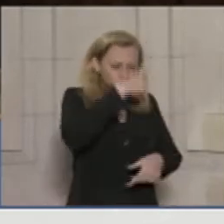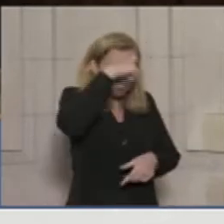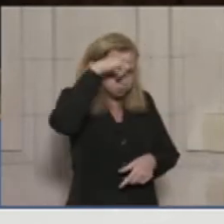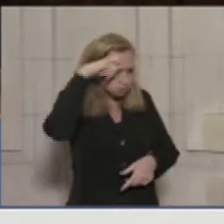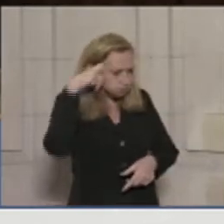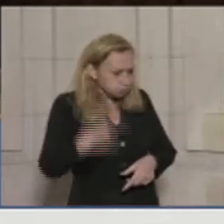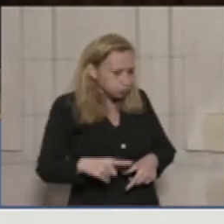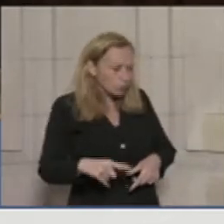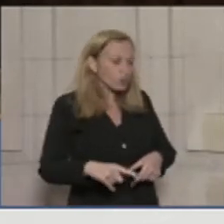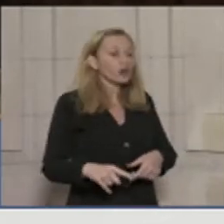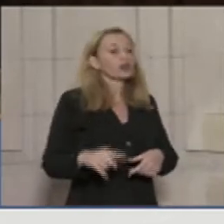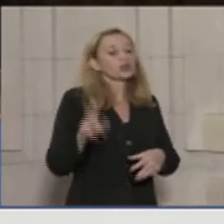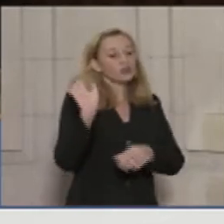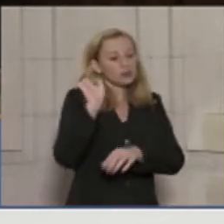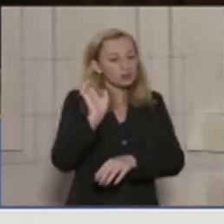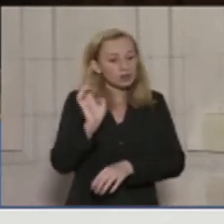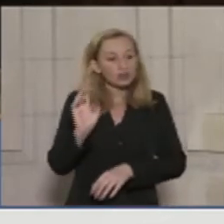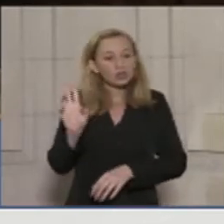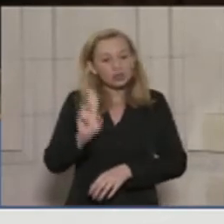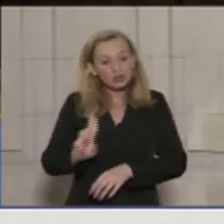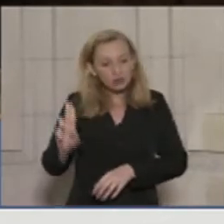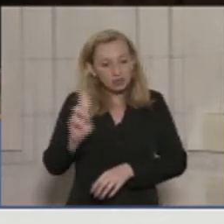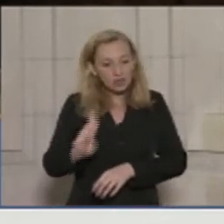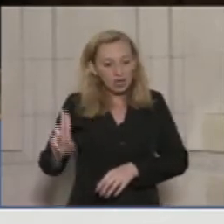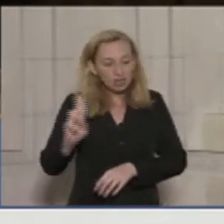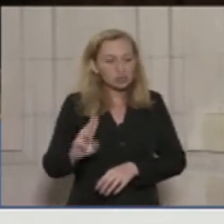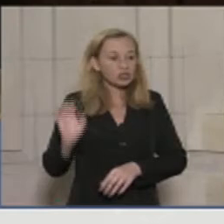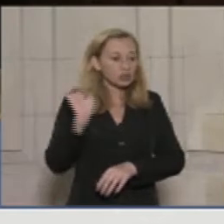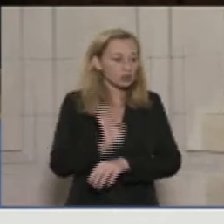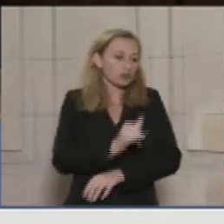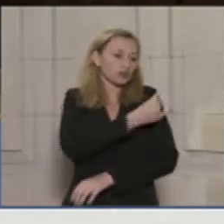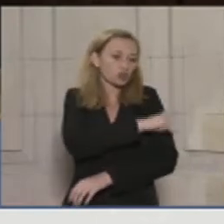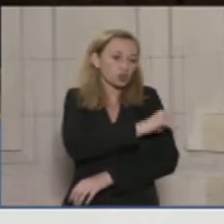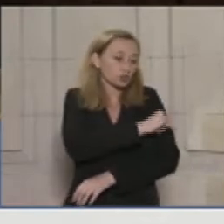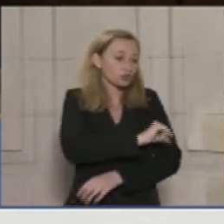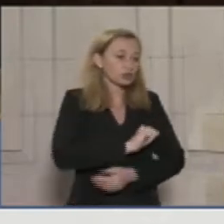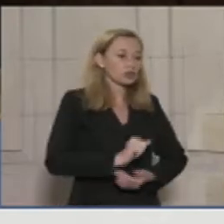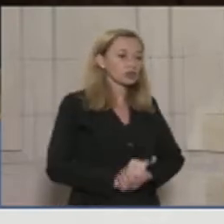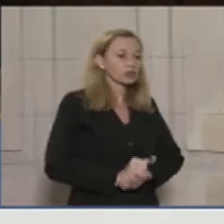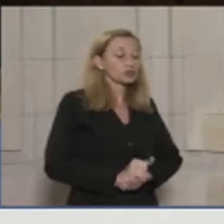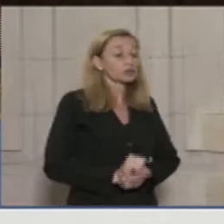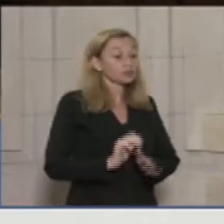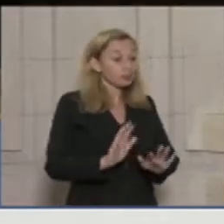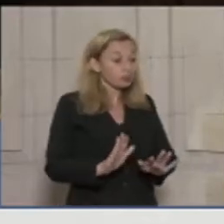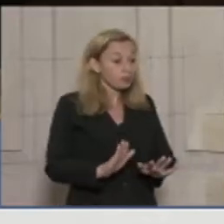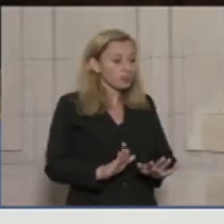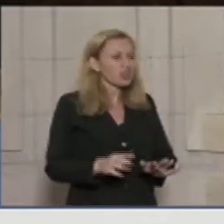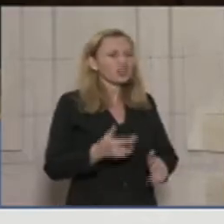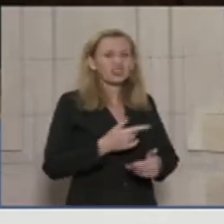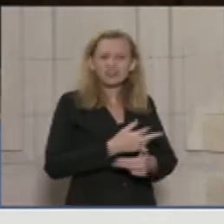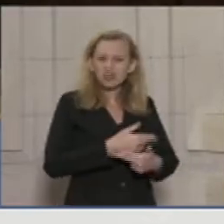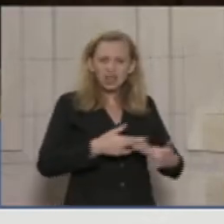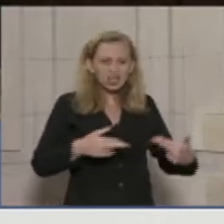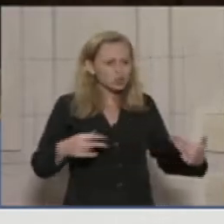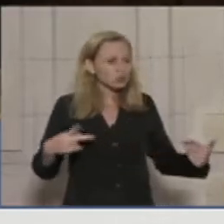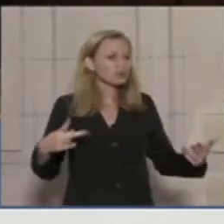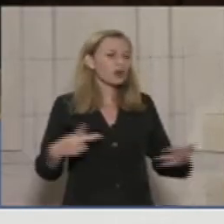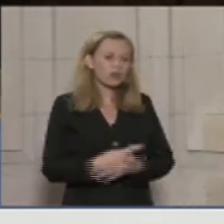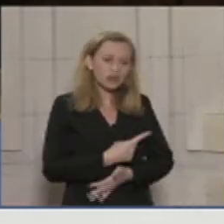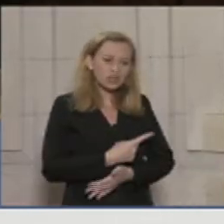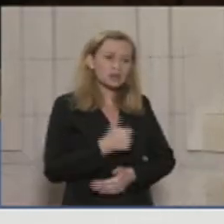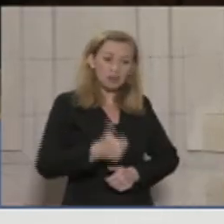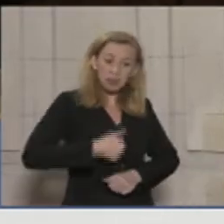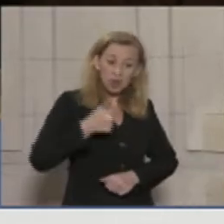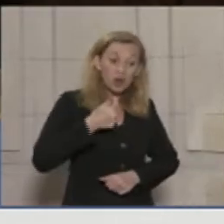passaram as universidades estaduais do Rio de Janeiro, do qual ainda não saíram, ao contrário, ainda tem muitas sequelas desse período, e o que